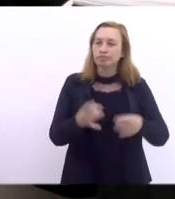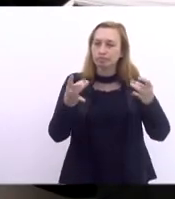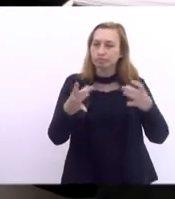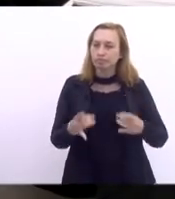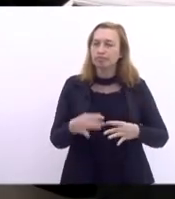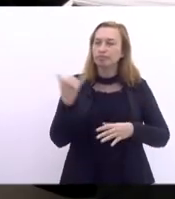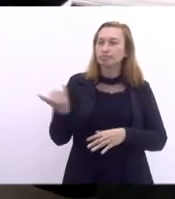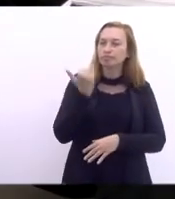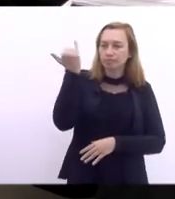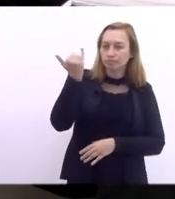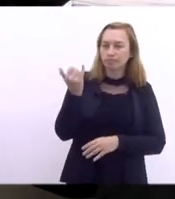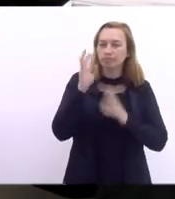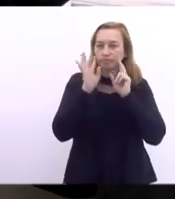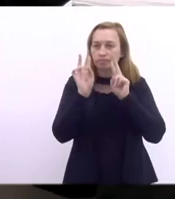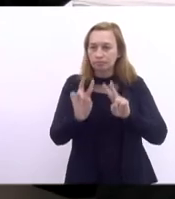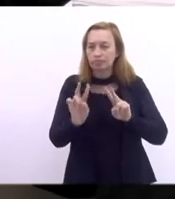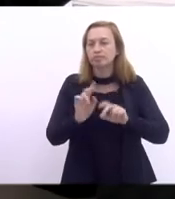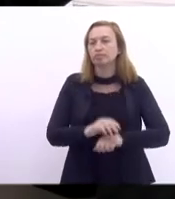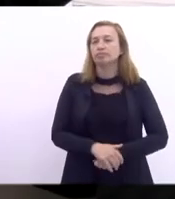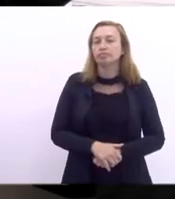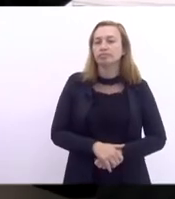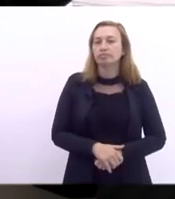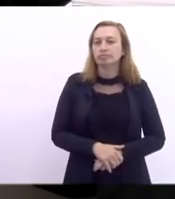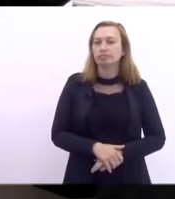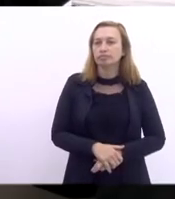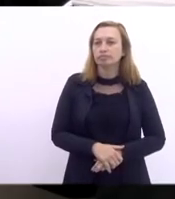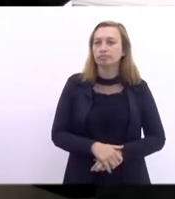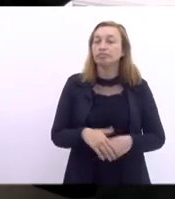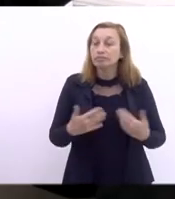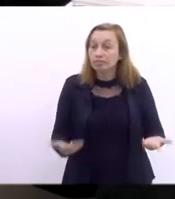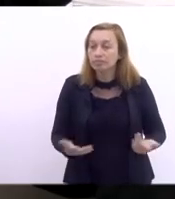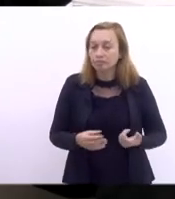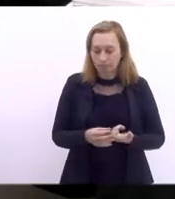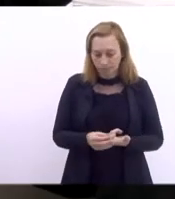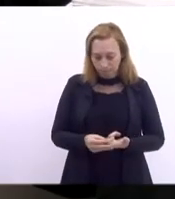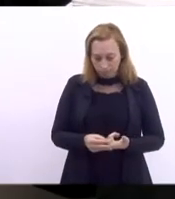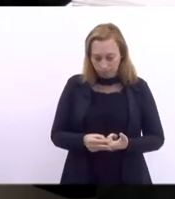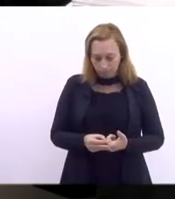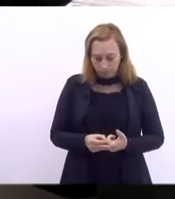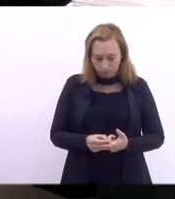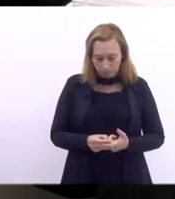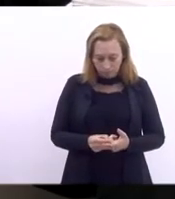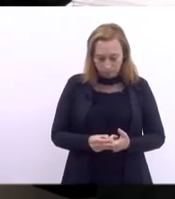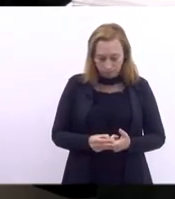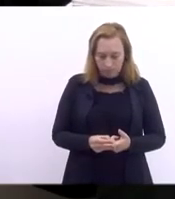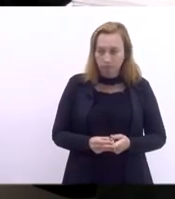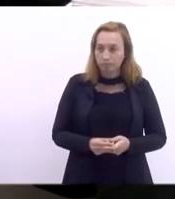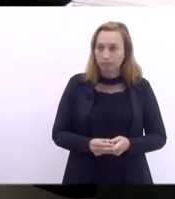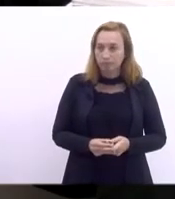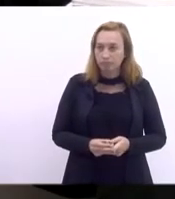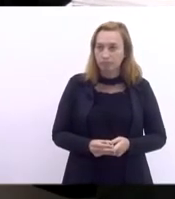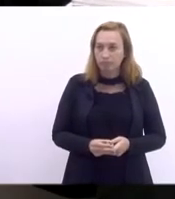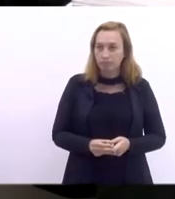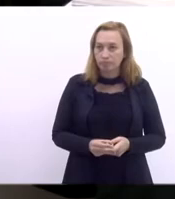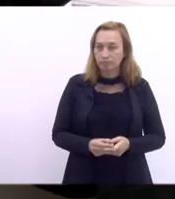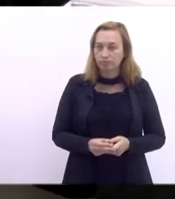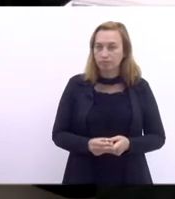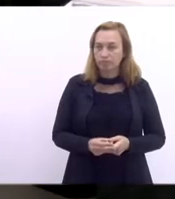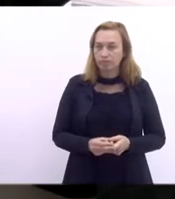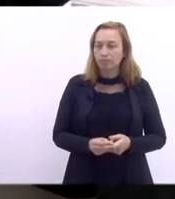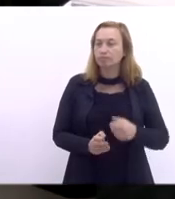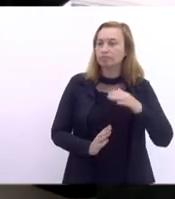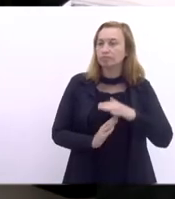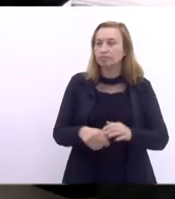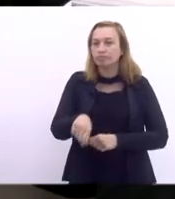detalhe importante para chamar atenção aqui então assim o restaurante essa questão das metas fiscais